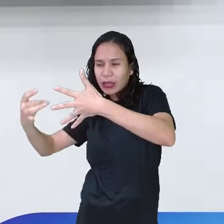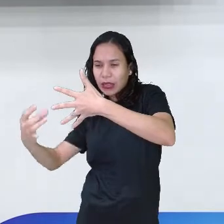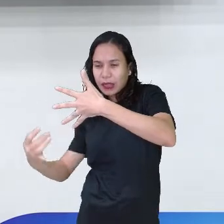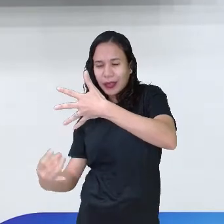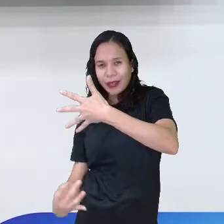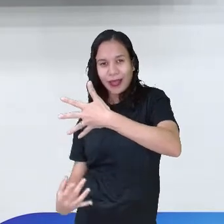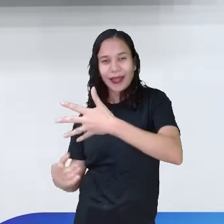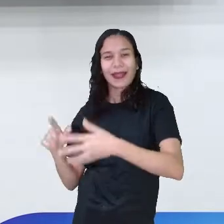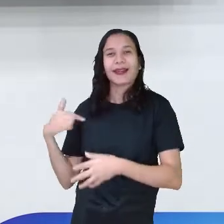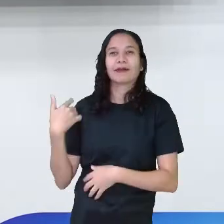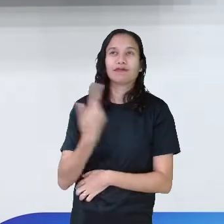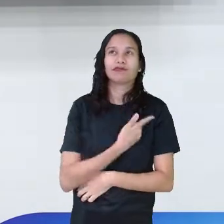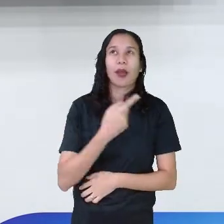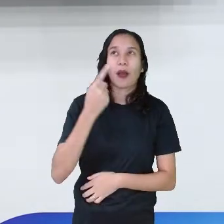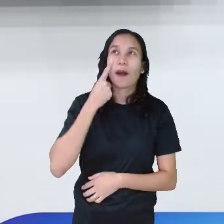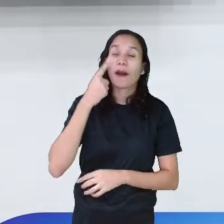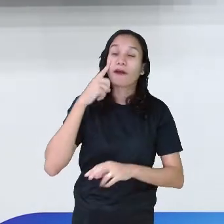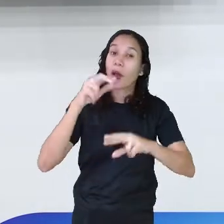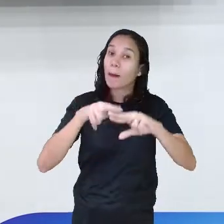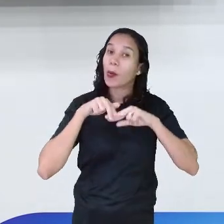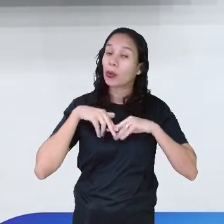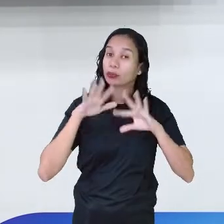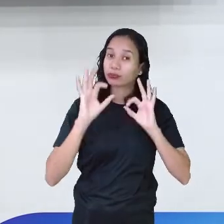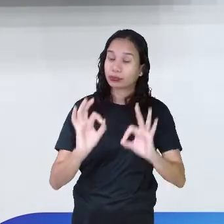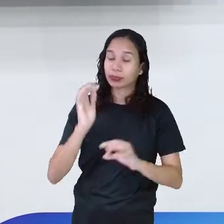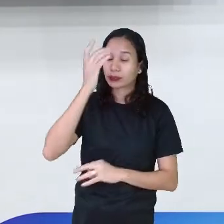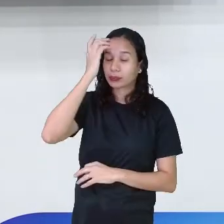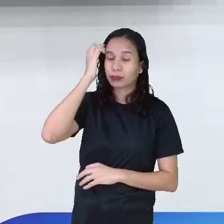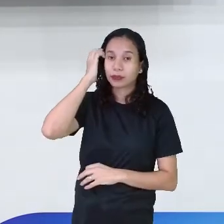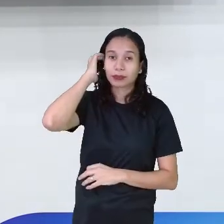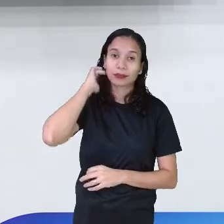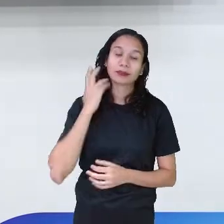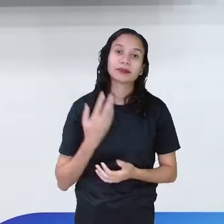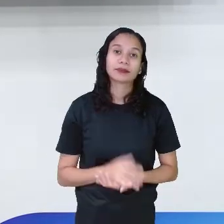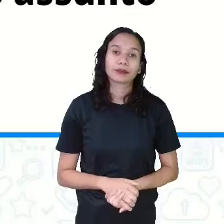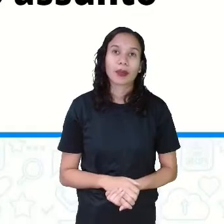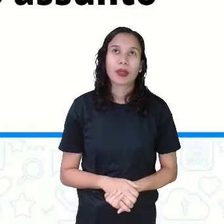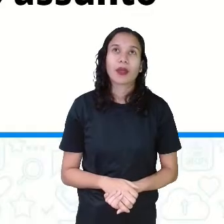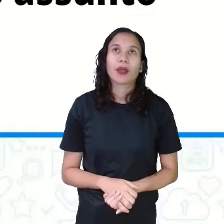Vamos ver daqui a pouco por quê. Deixa eu voltar aqui.